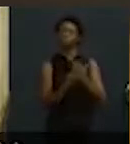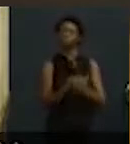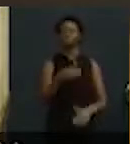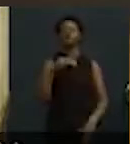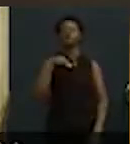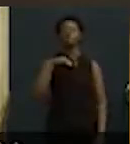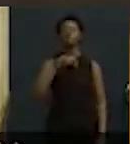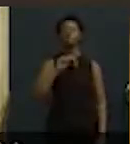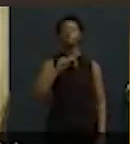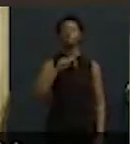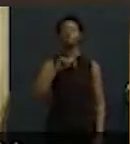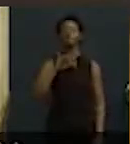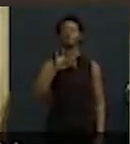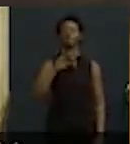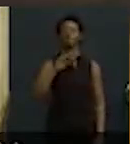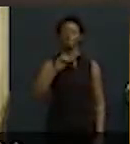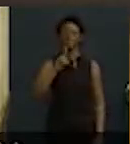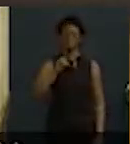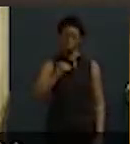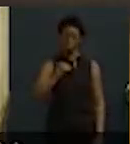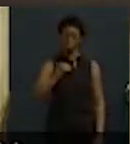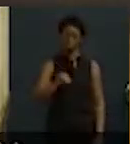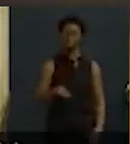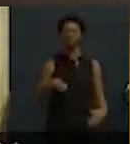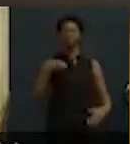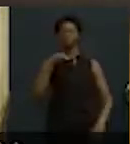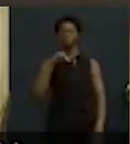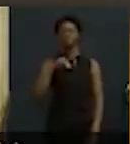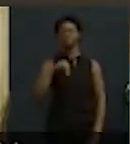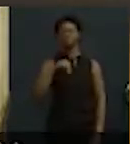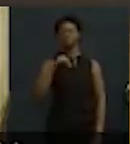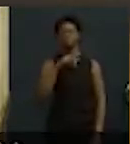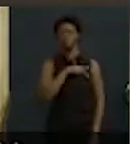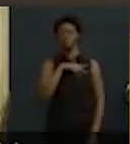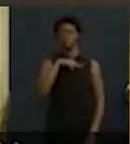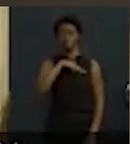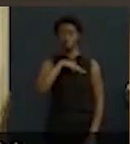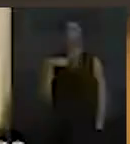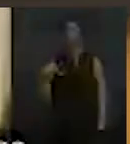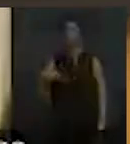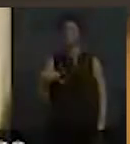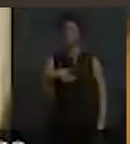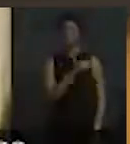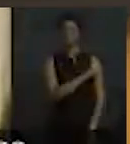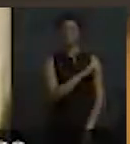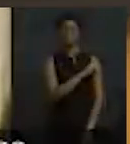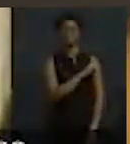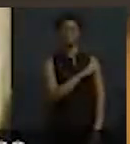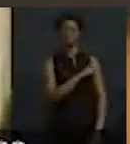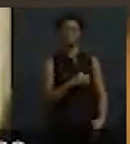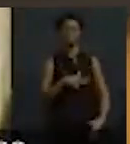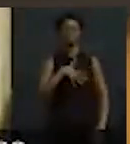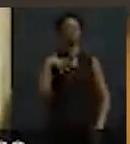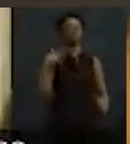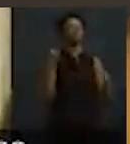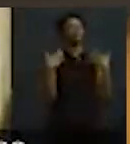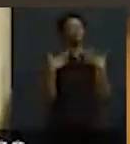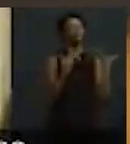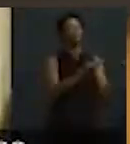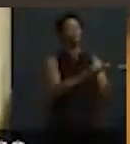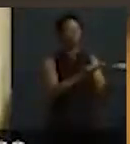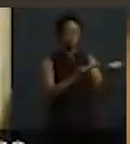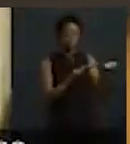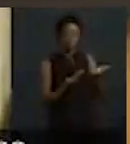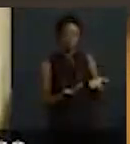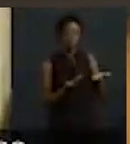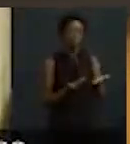Público do Estado do Rio de Janeiro tem a honra de convidar o Procurador de Justiça, Marlon Obert